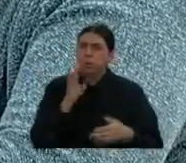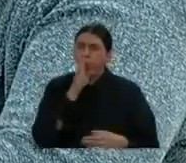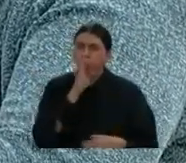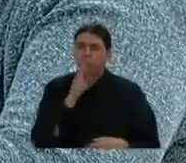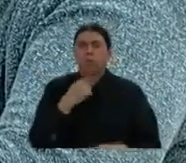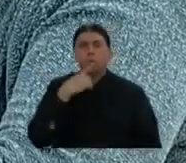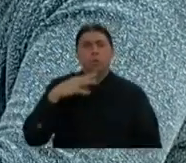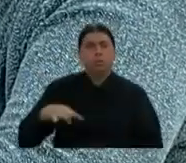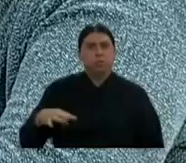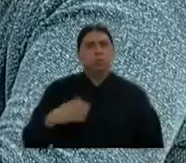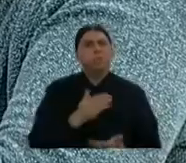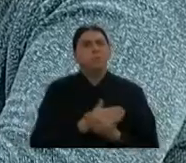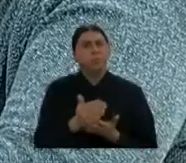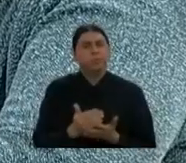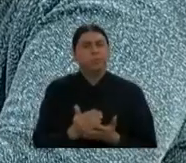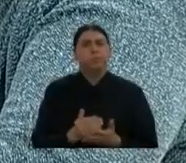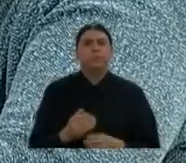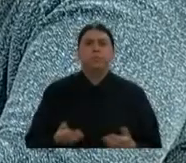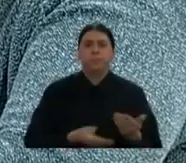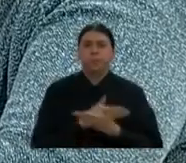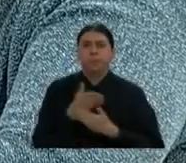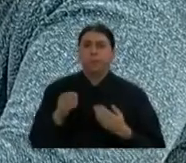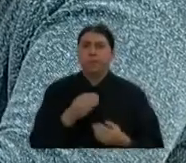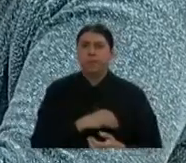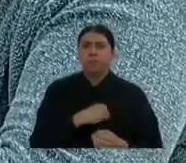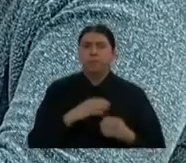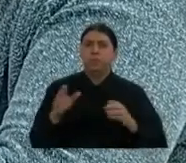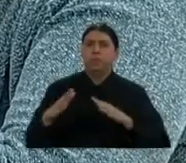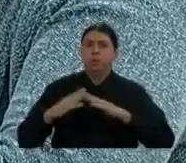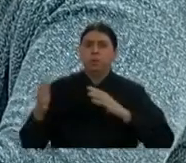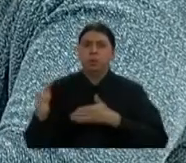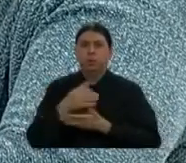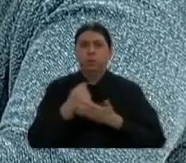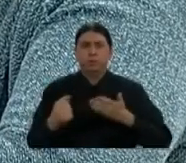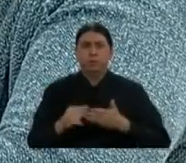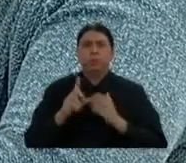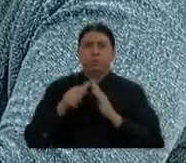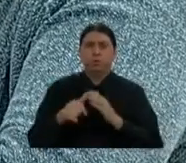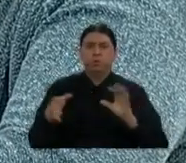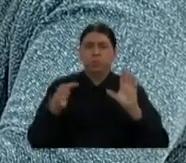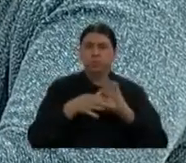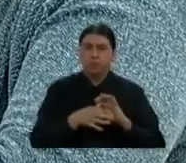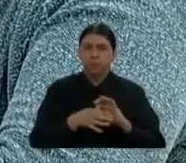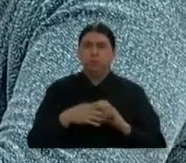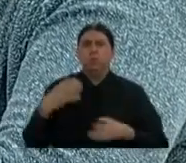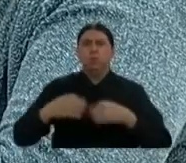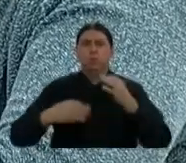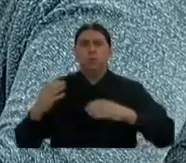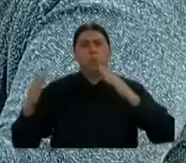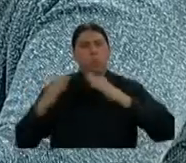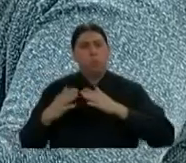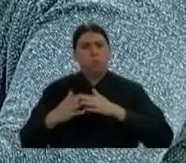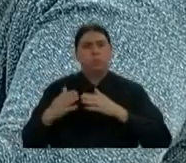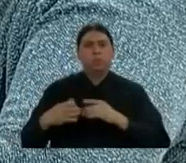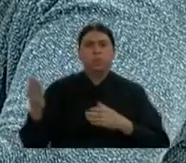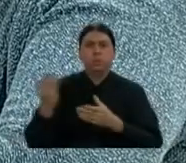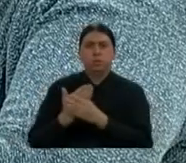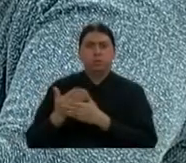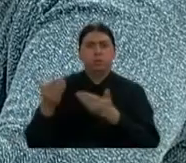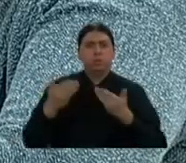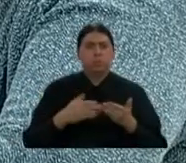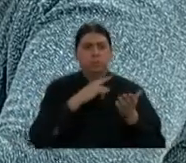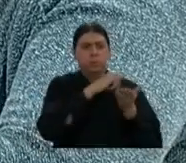criança começa a conviver com ela dentro da instituição de acolhimento depois de formado o vínculo entre o judiciário e se pede um termo de responsabilidade